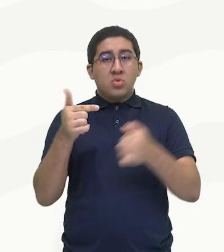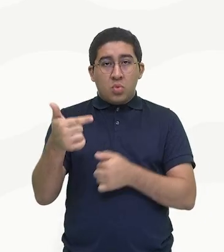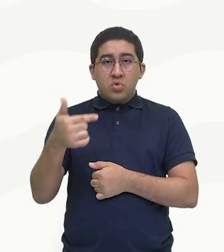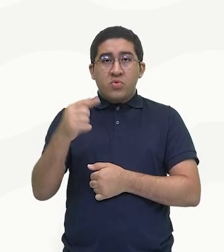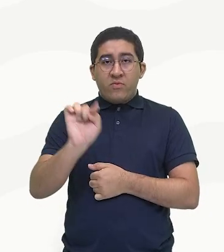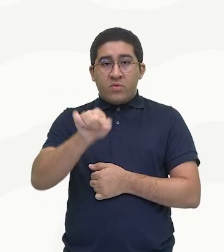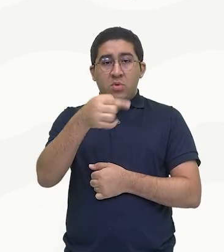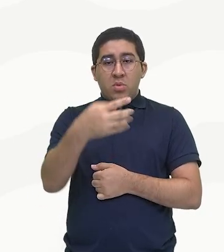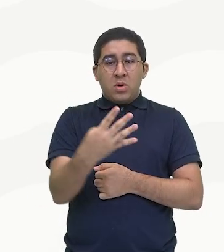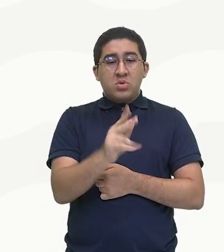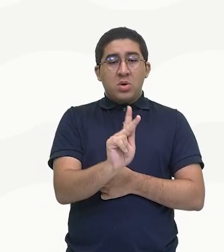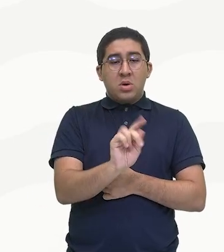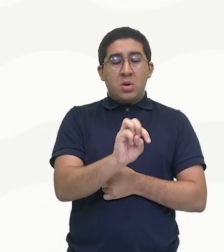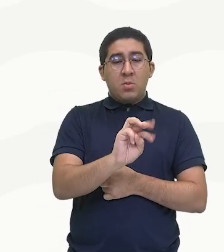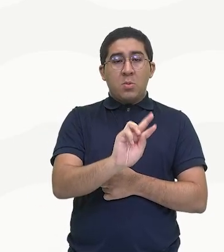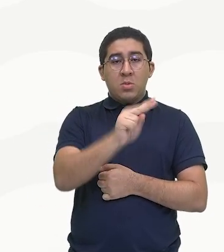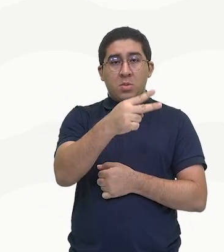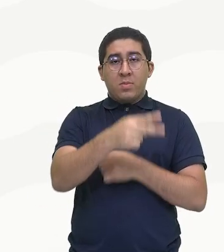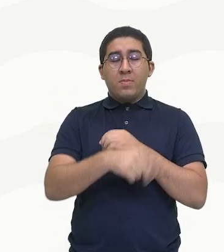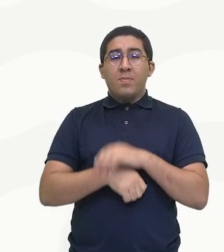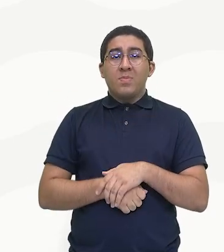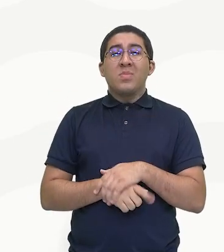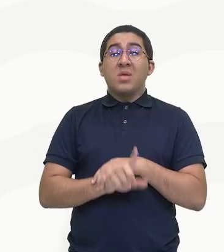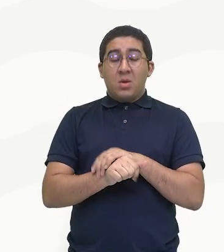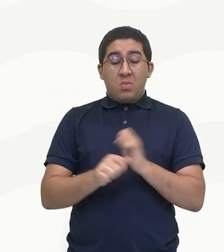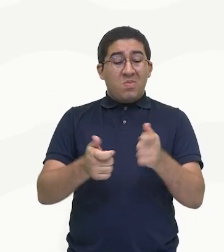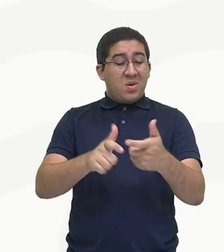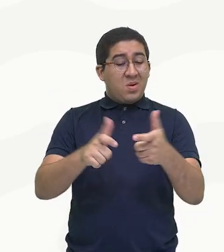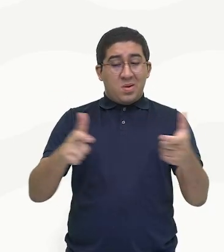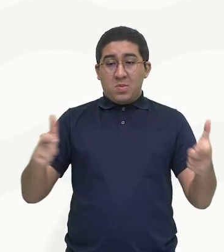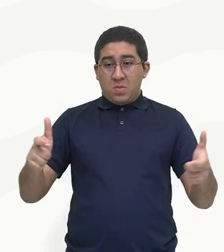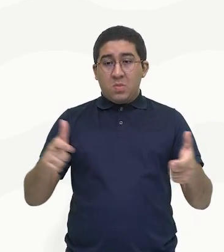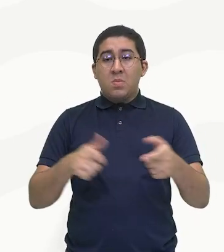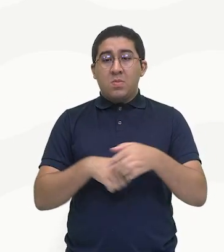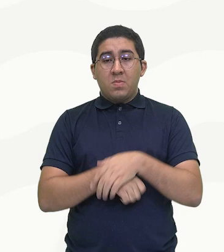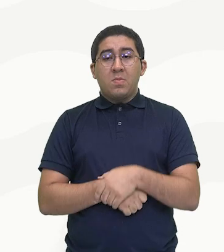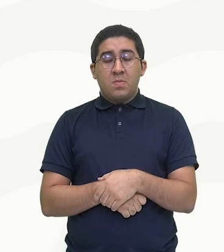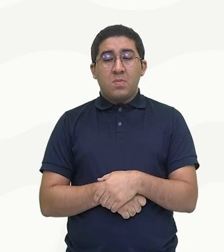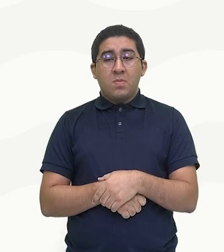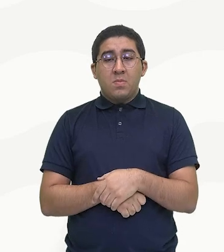2,4 quilômetros quadrados. É muita coisa, professora Manuela.